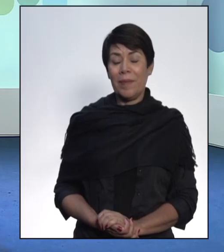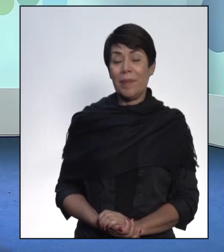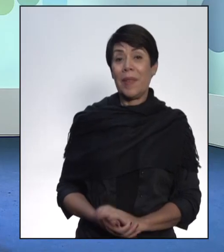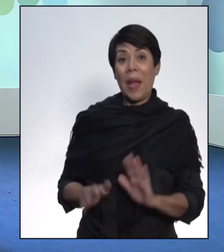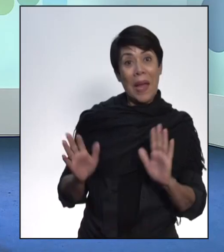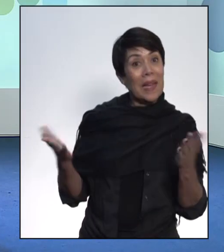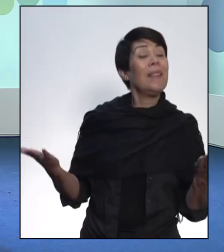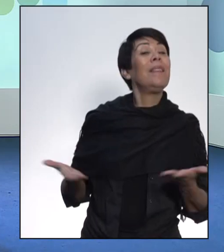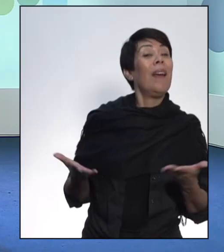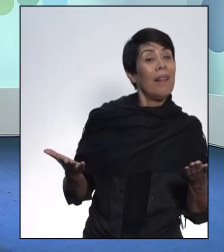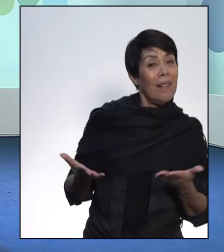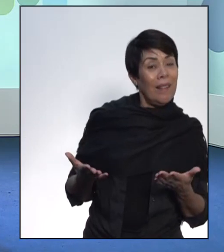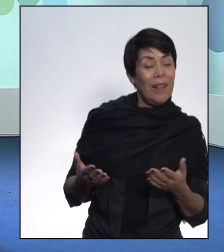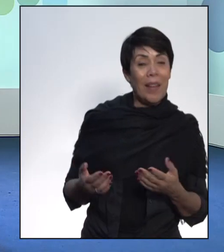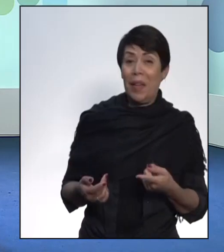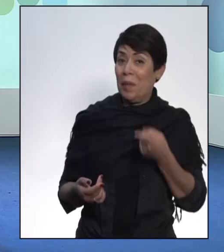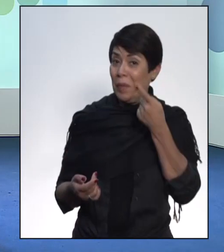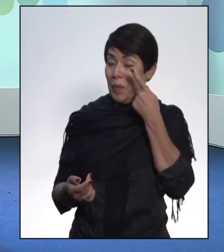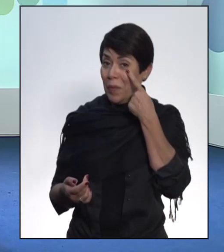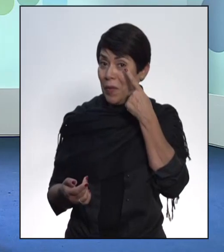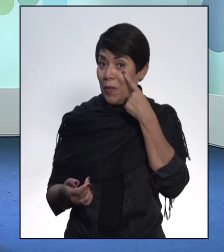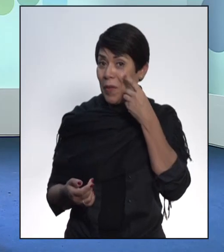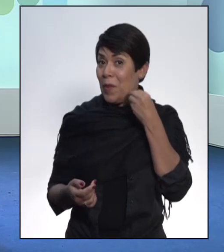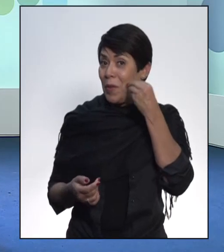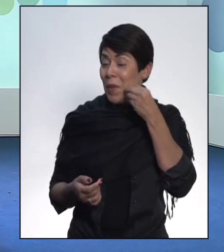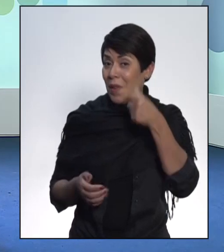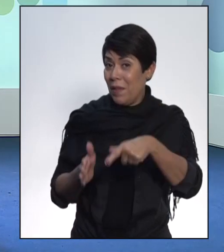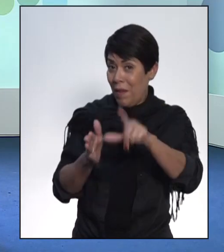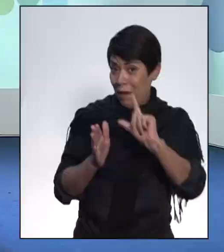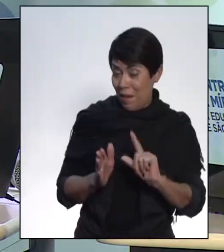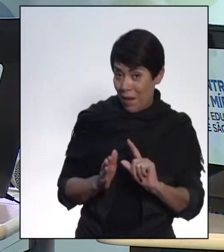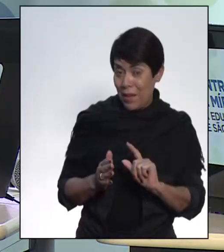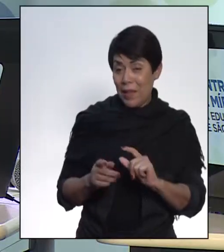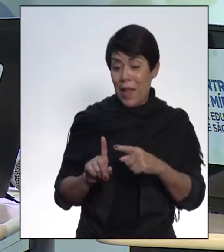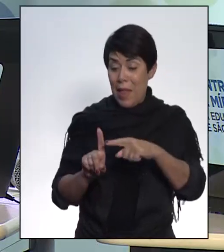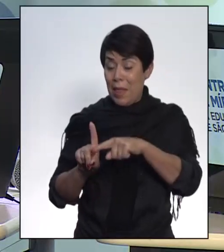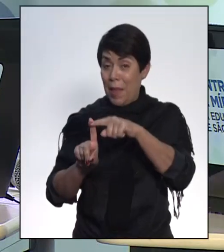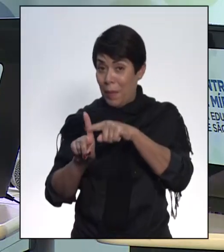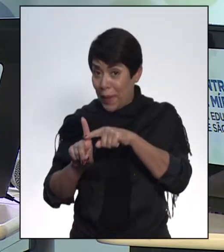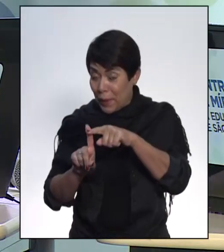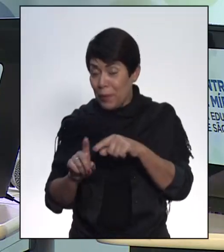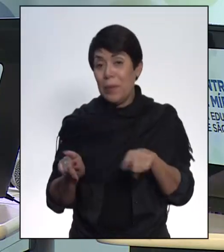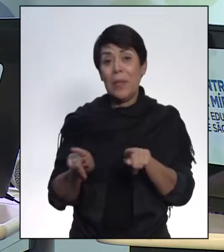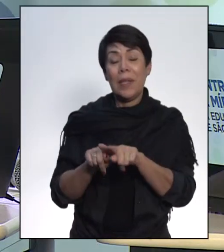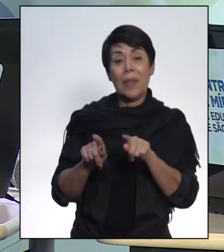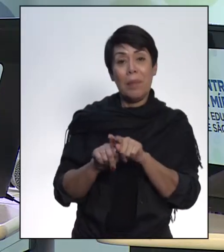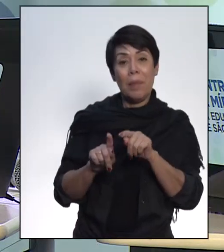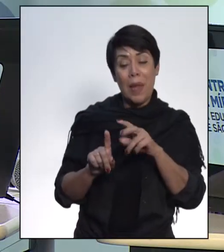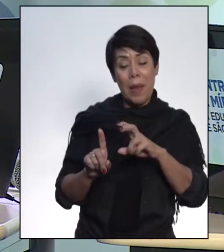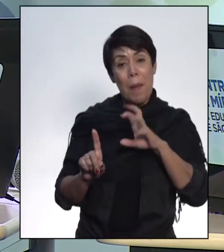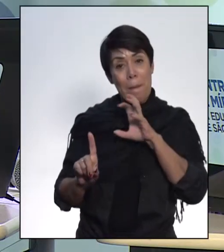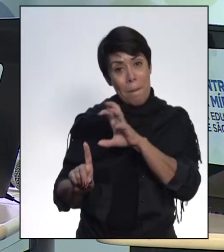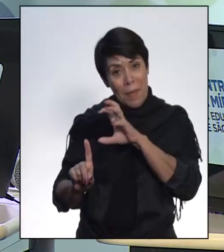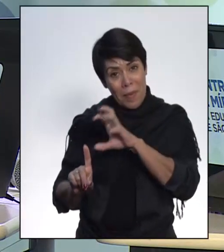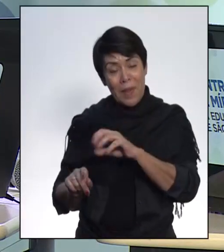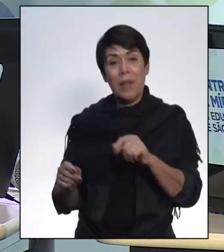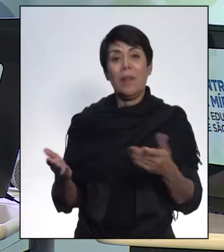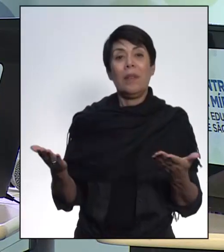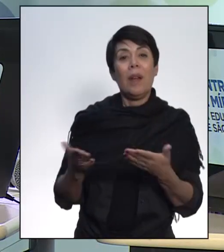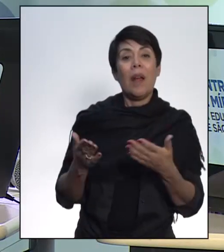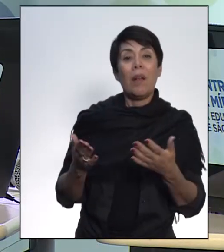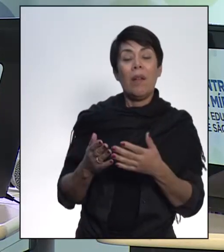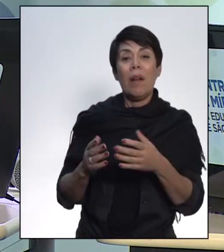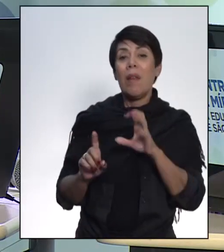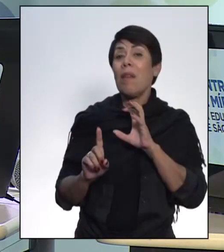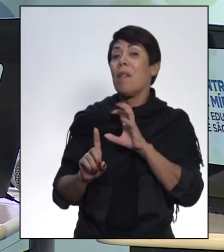Pessoal, e agora? A gente viu nos experimentos anteriores a influência da temperatura, a gente viu a influência da pressão, a gente viu